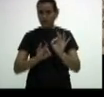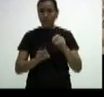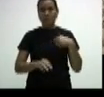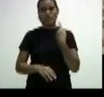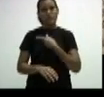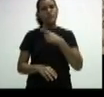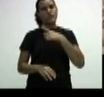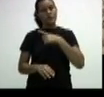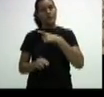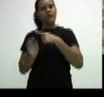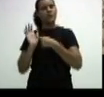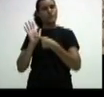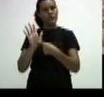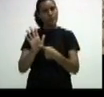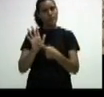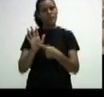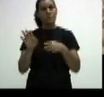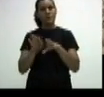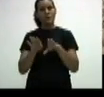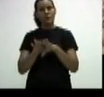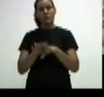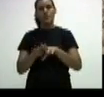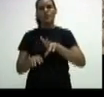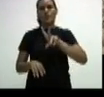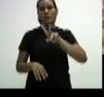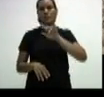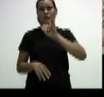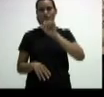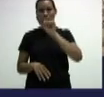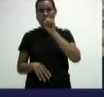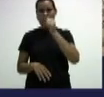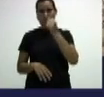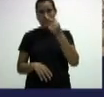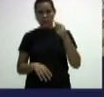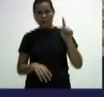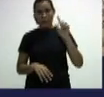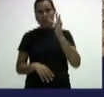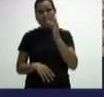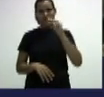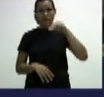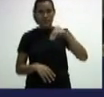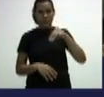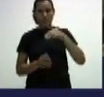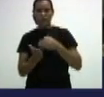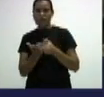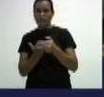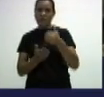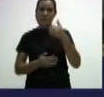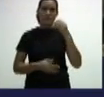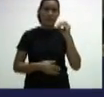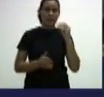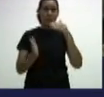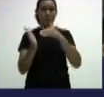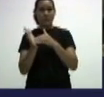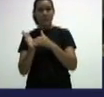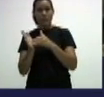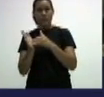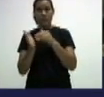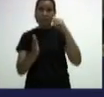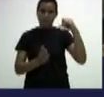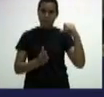Visão FM. Visão FM 92.5. Das 10 às 11, né? Das 9 às 10. Das 9 às